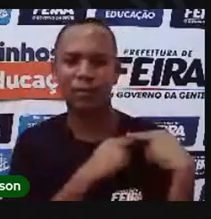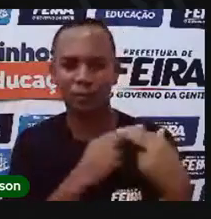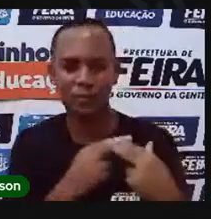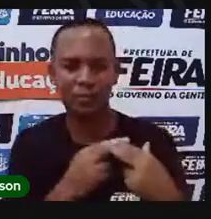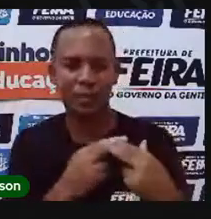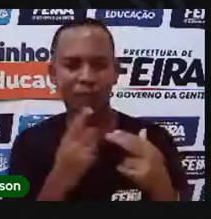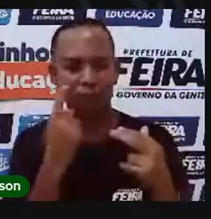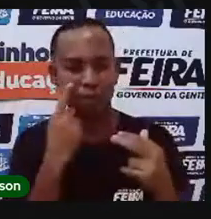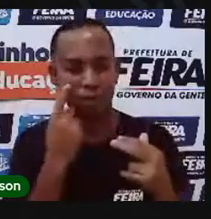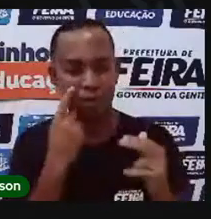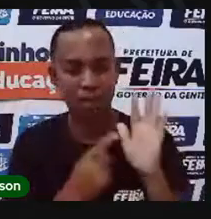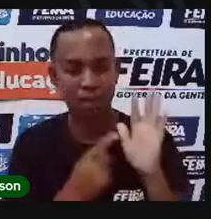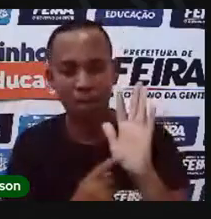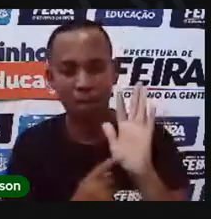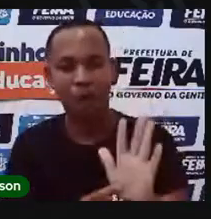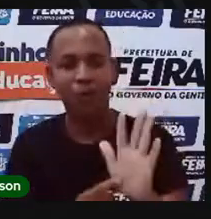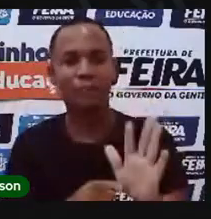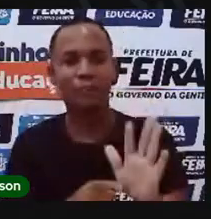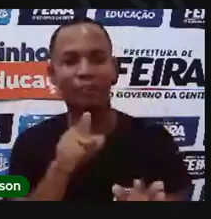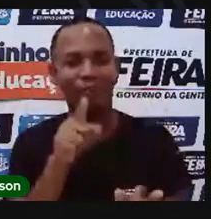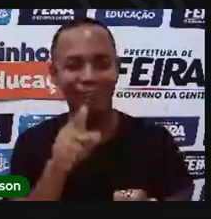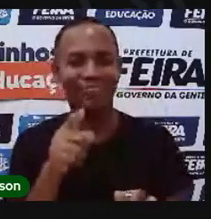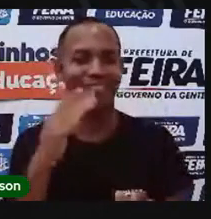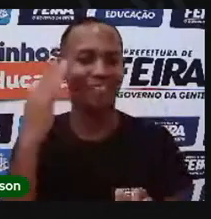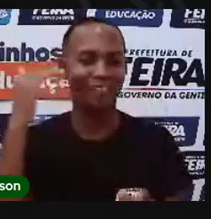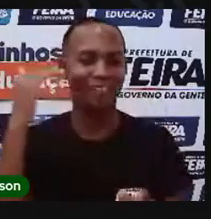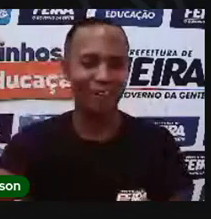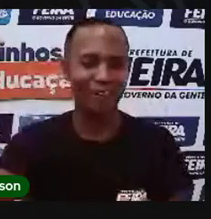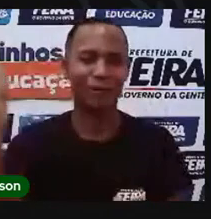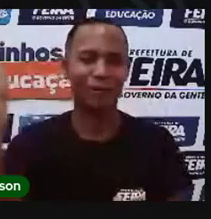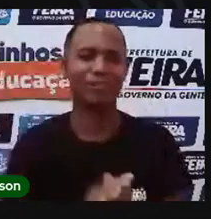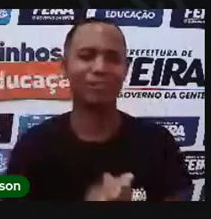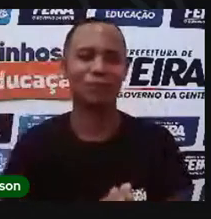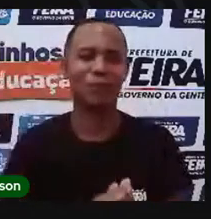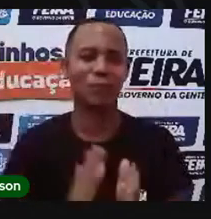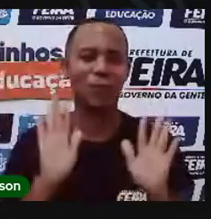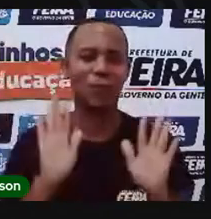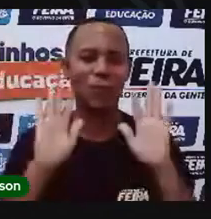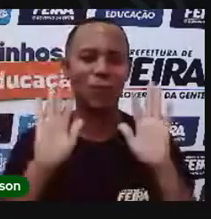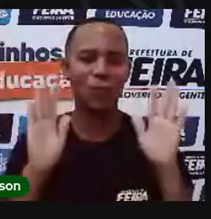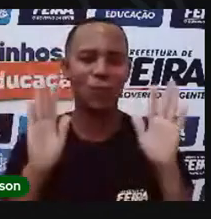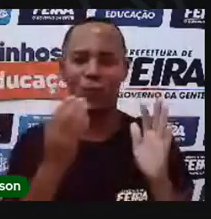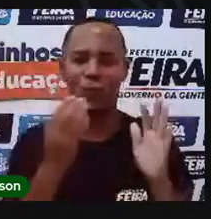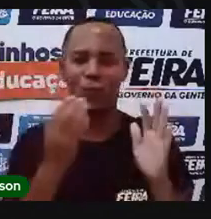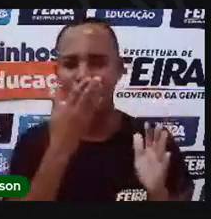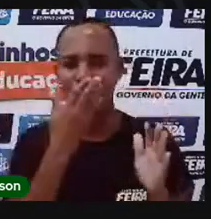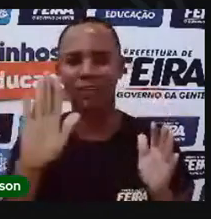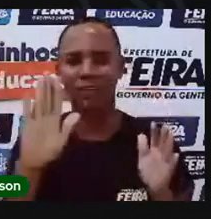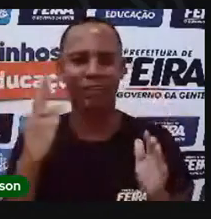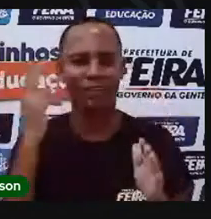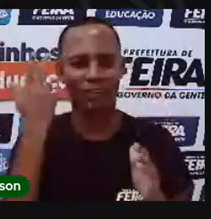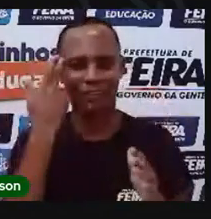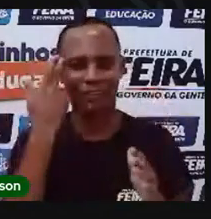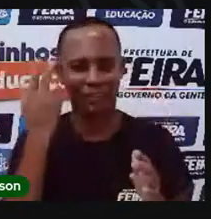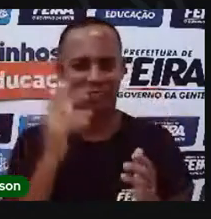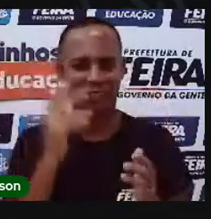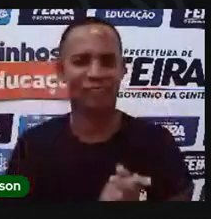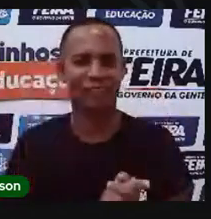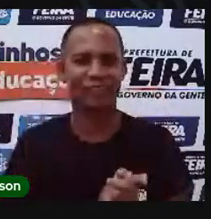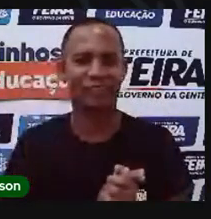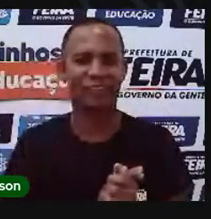vocês. Mostrem o artista que vocês estão se tornando. Beijo, quase a Pró se suja agora de tinta, mas é normal, todo artista